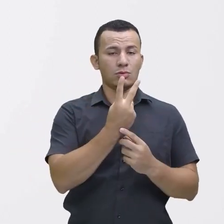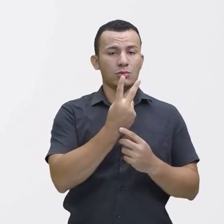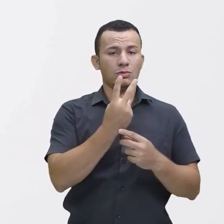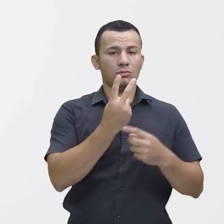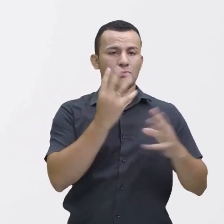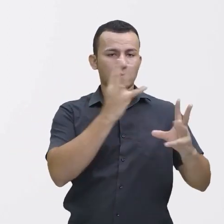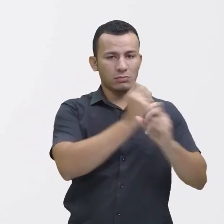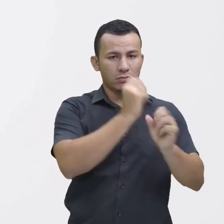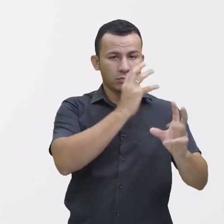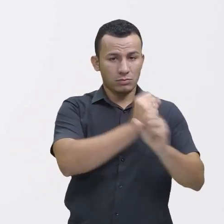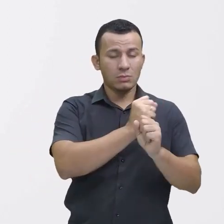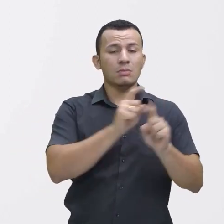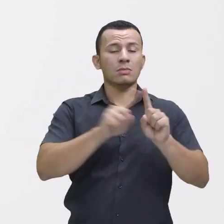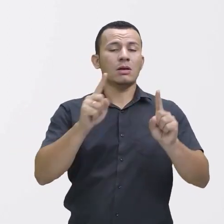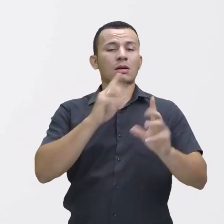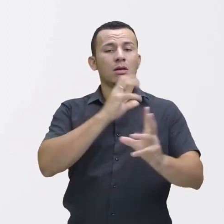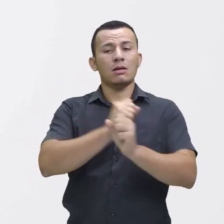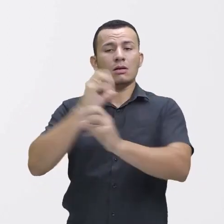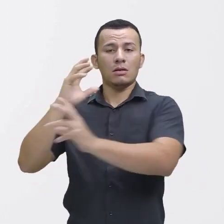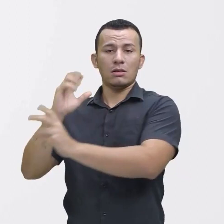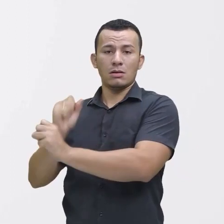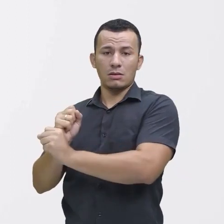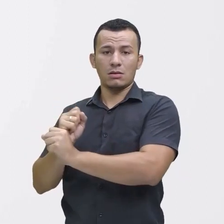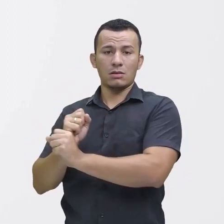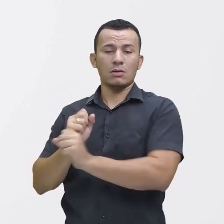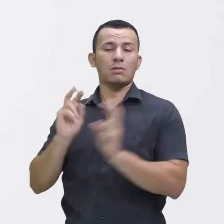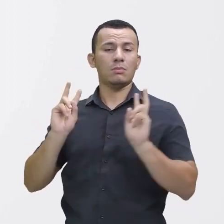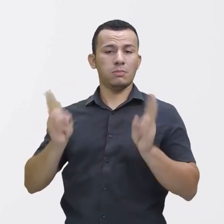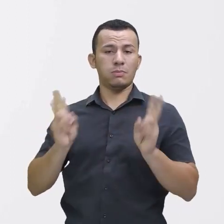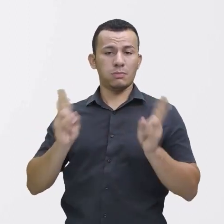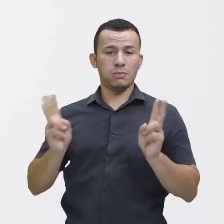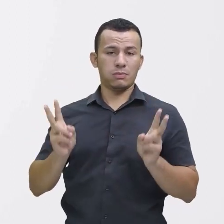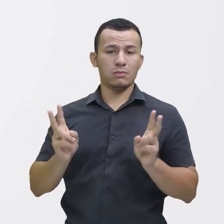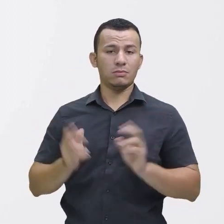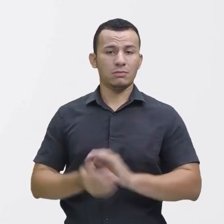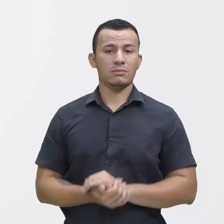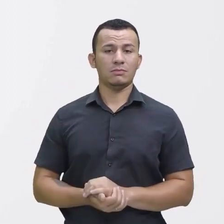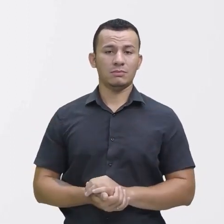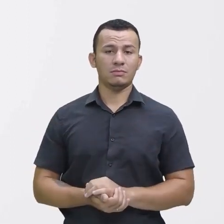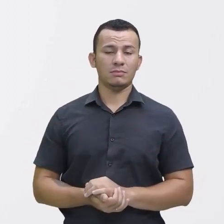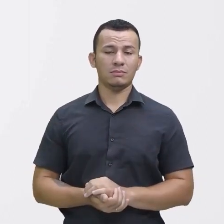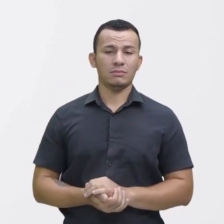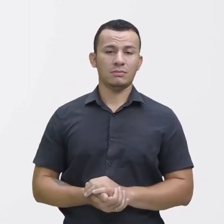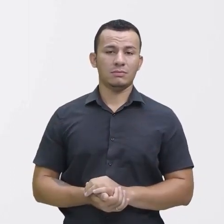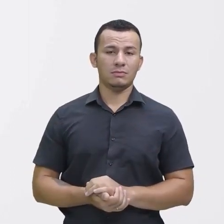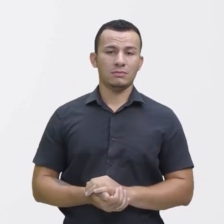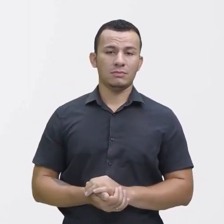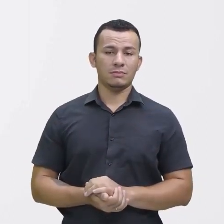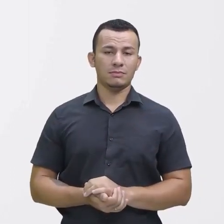diferentes, mas que o resultado deu o mesmo. Vamos para o próximo.